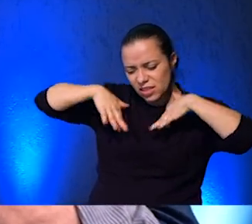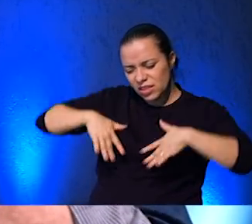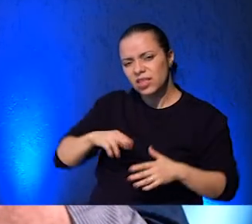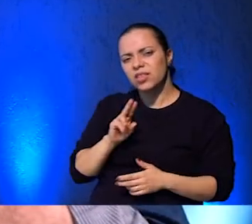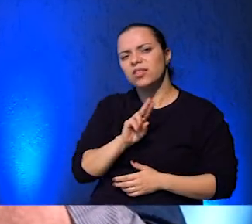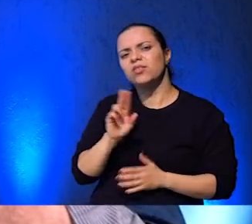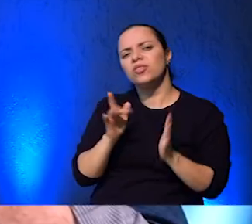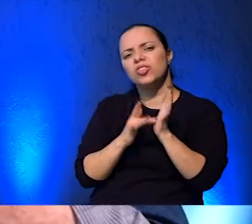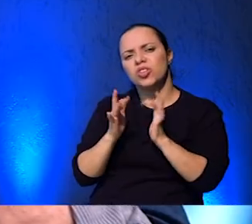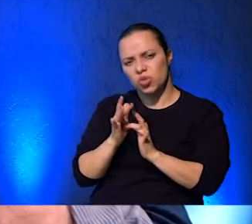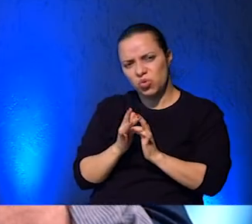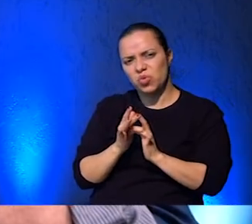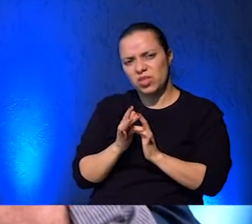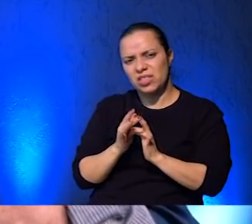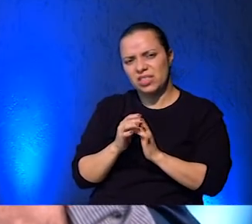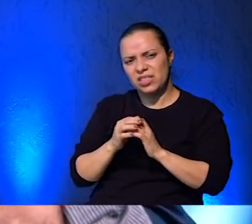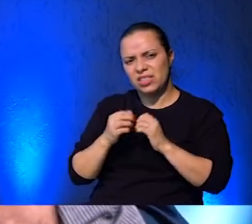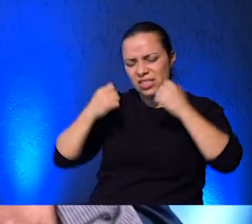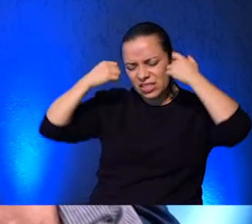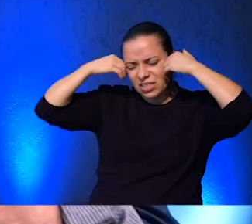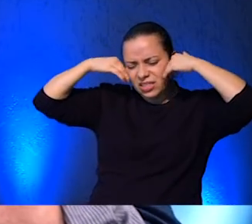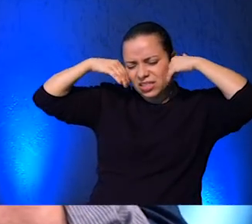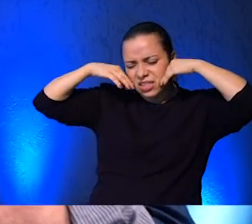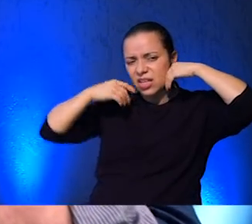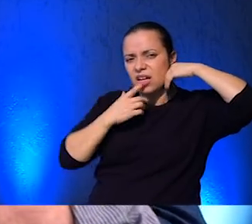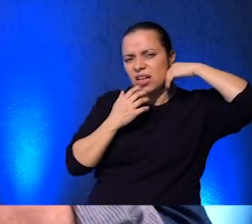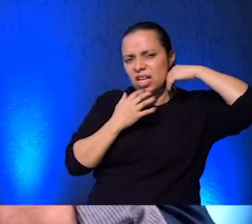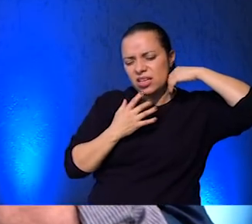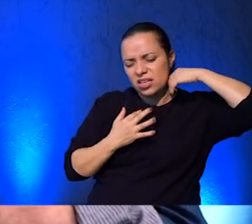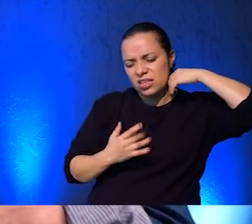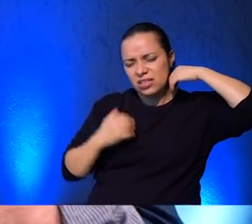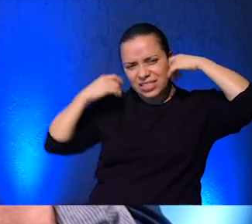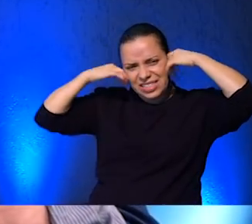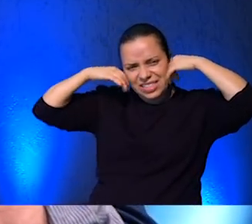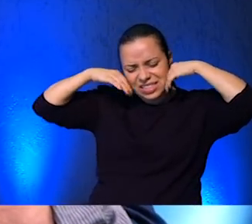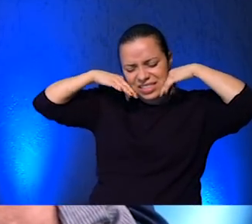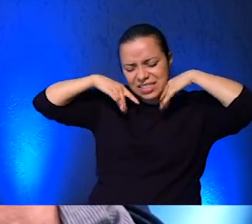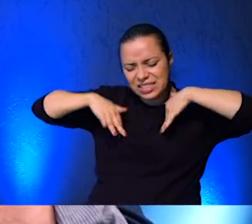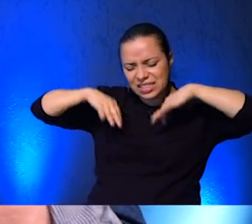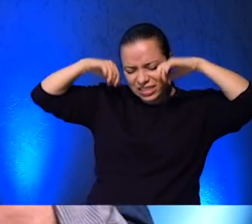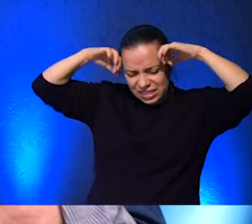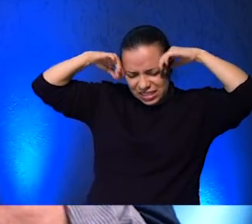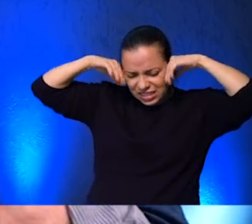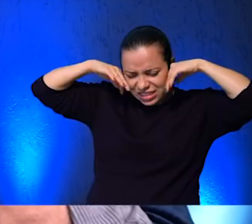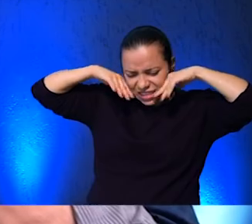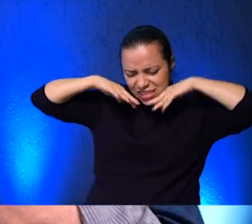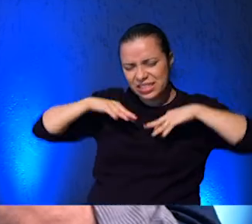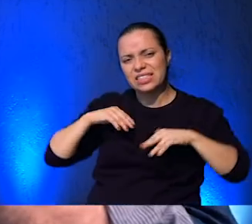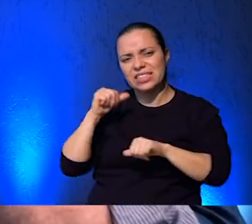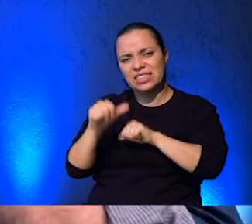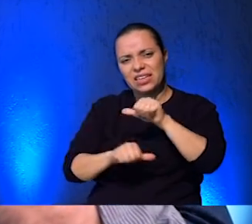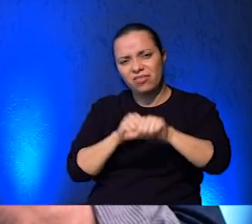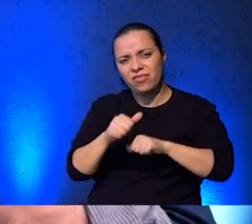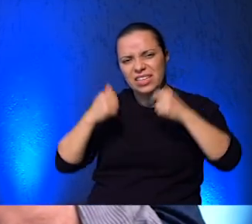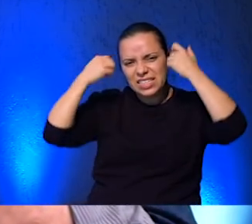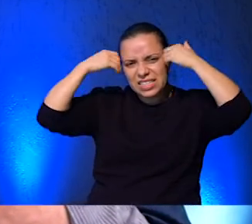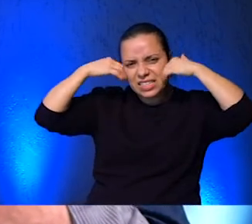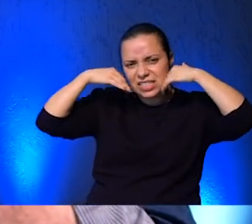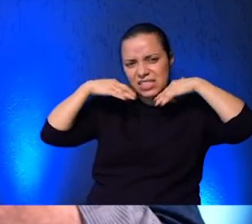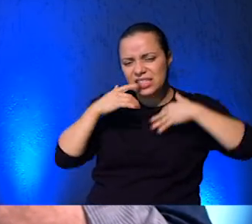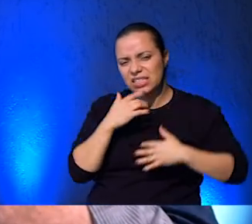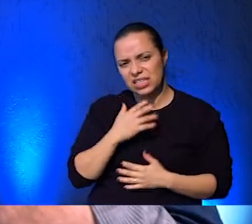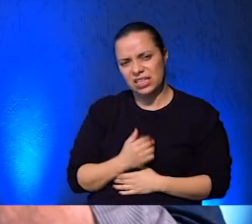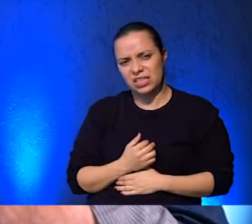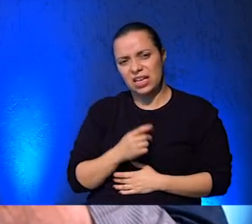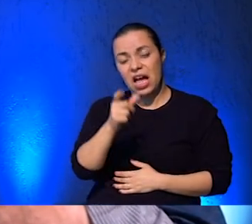e quando o seu rosto foi ferido você restaurado você é um filho de deus você é uma filha de deus recebe